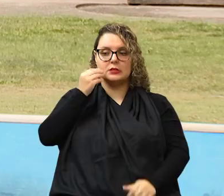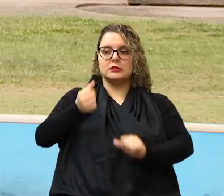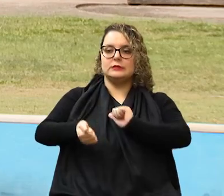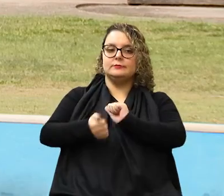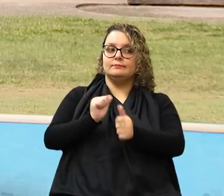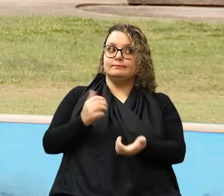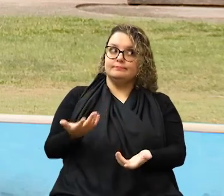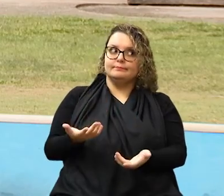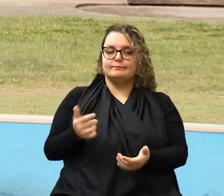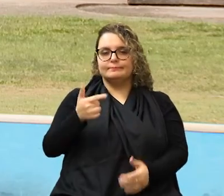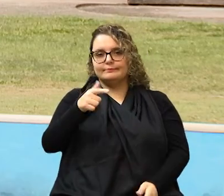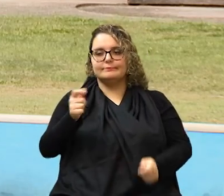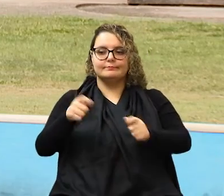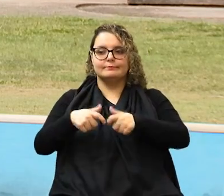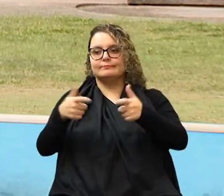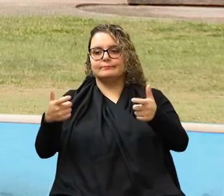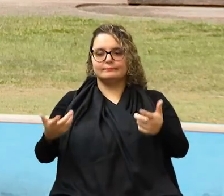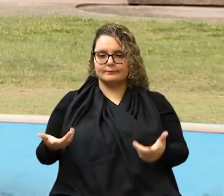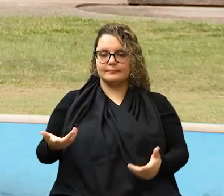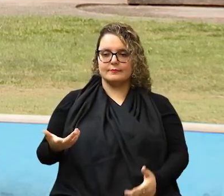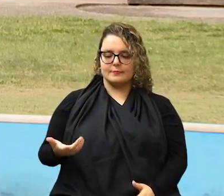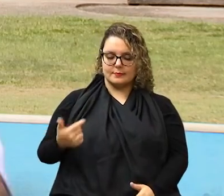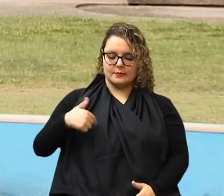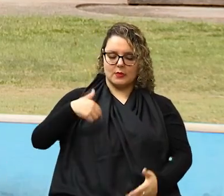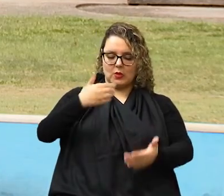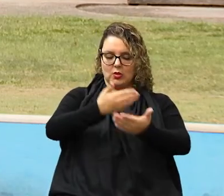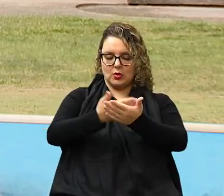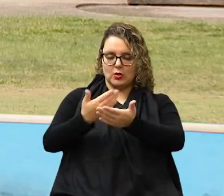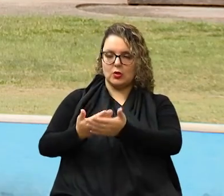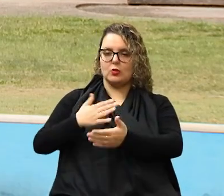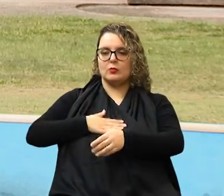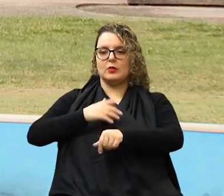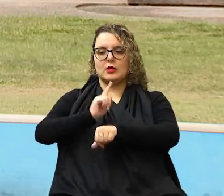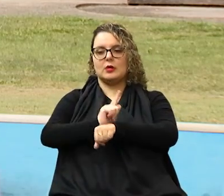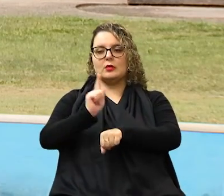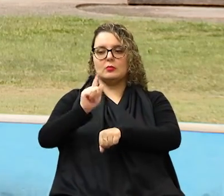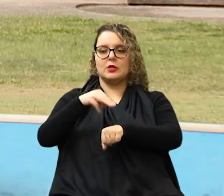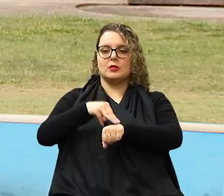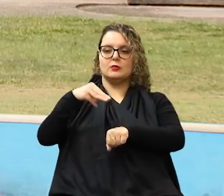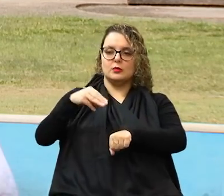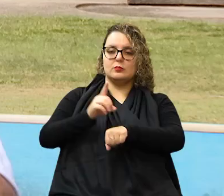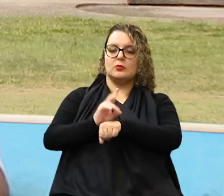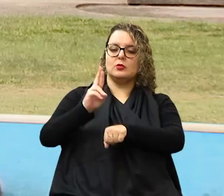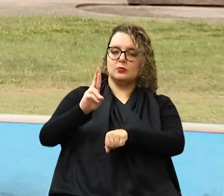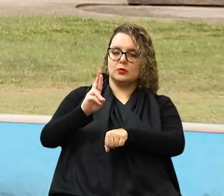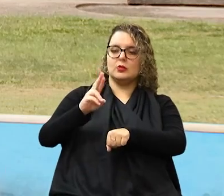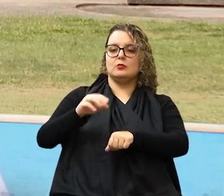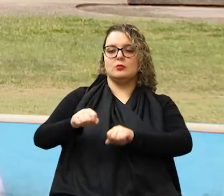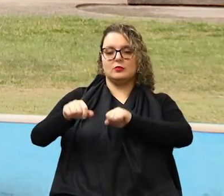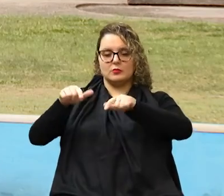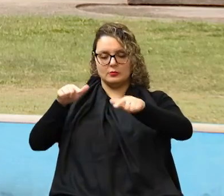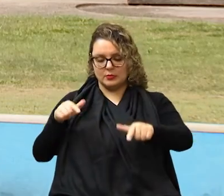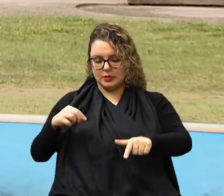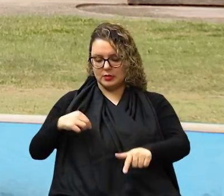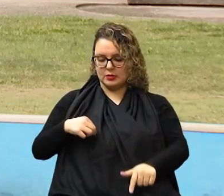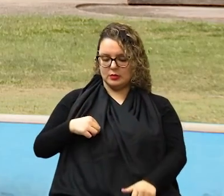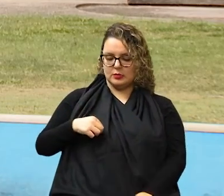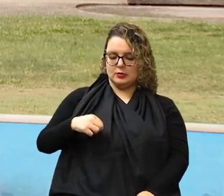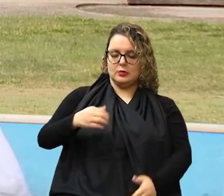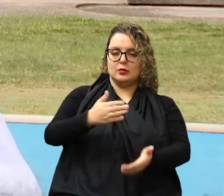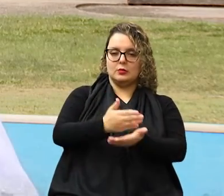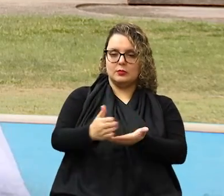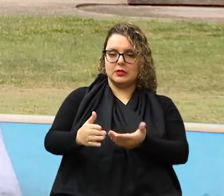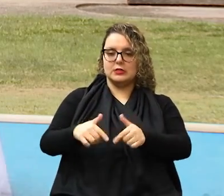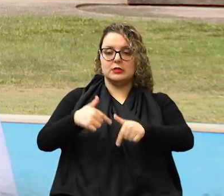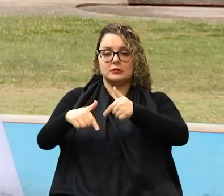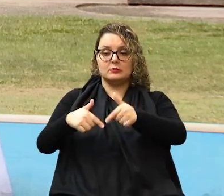atleta, não tinha tanta potencial. Fui estudar, fiz a minha graduação, mestrado, doutorado, me formei.